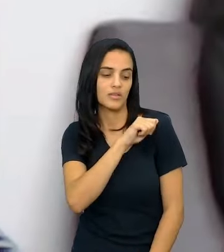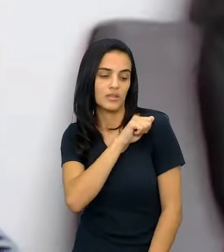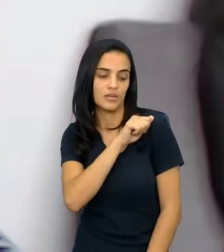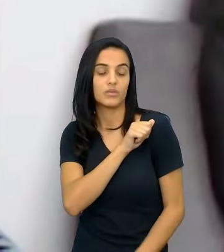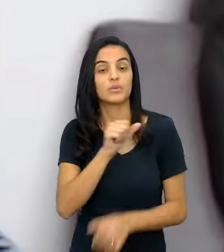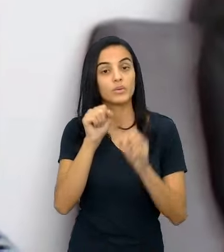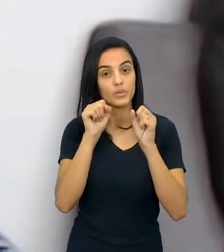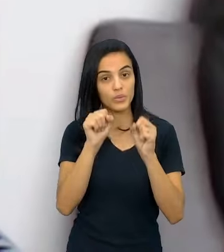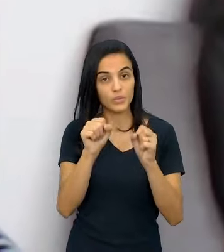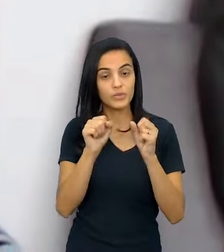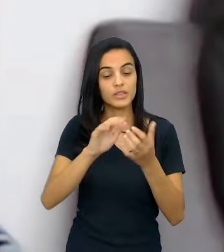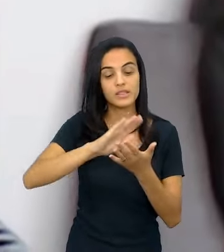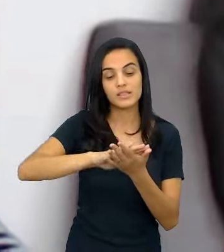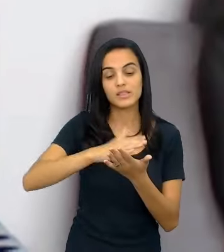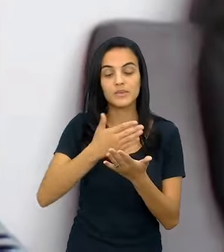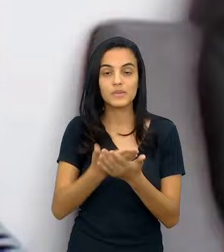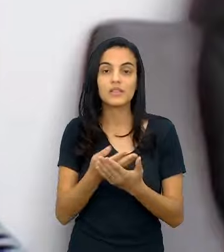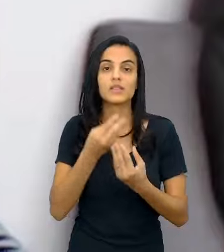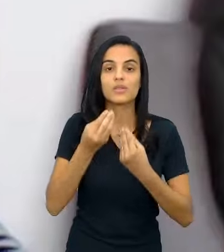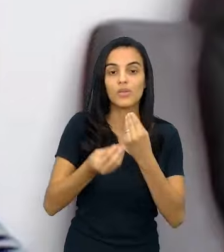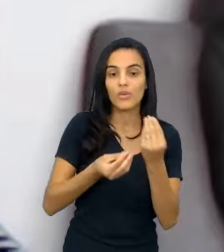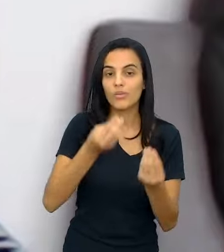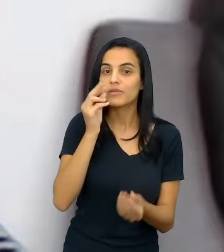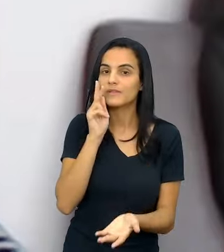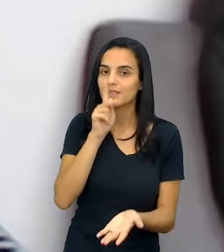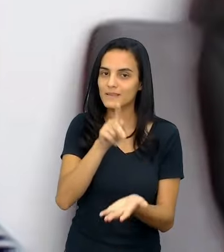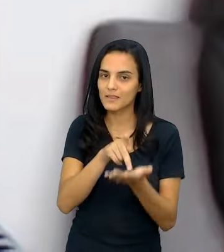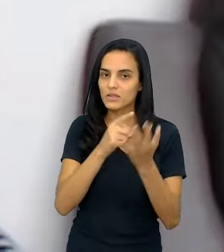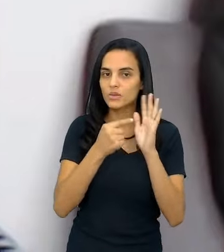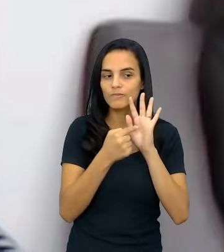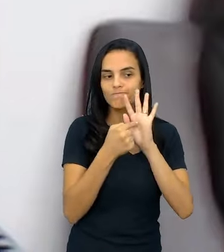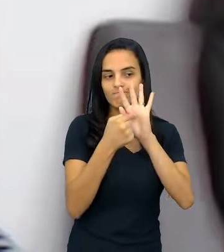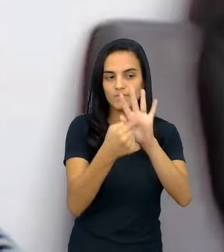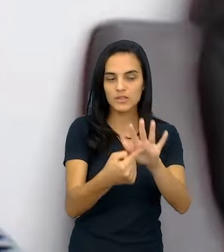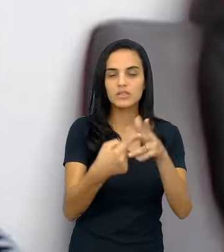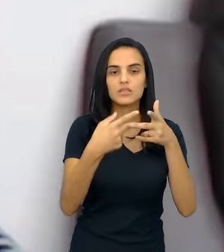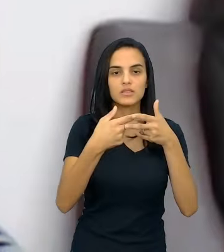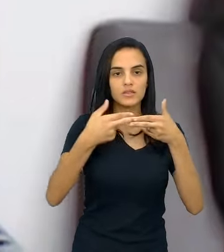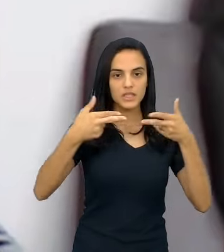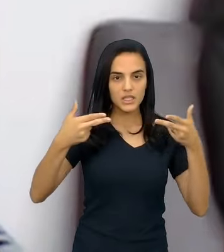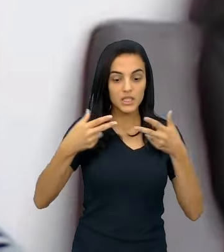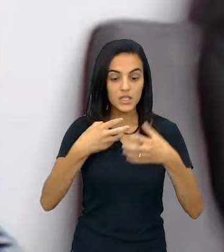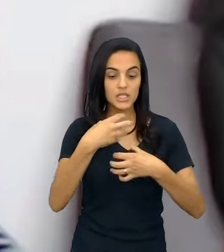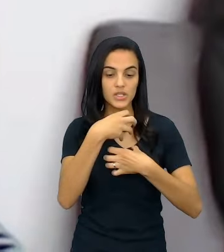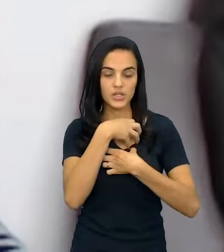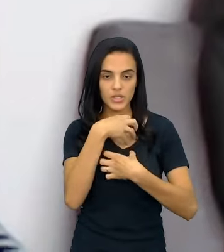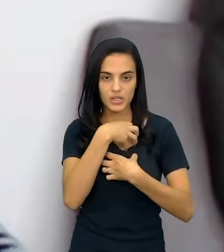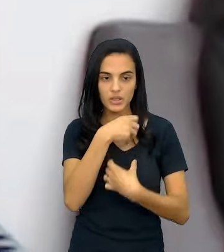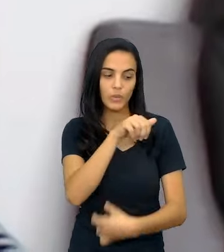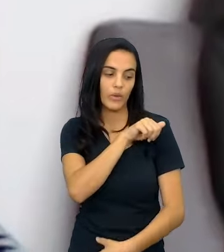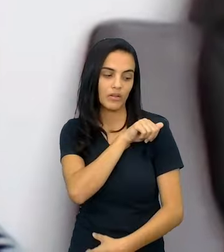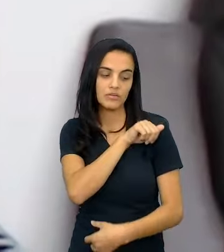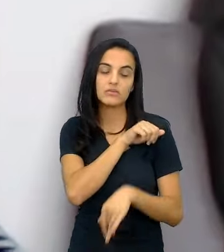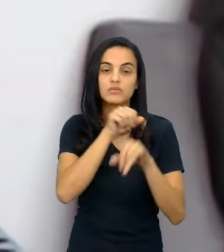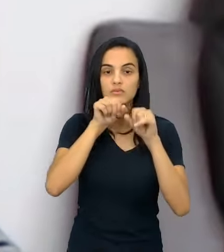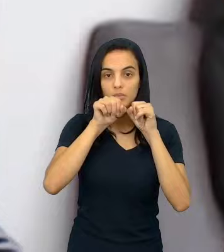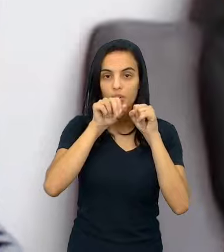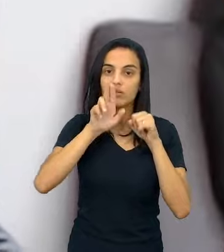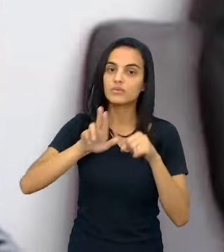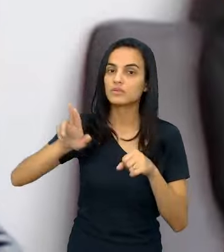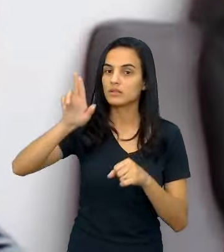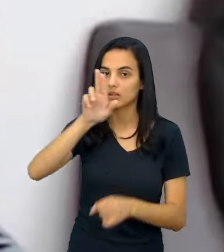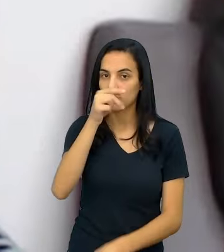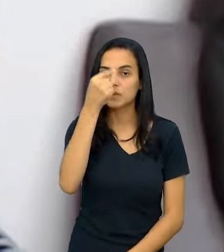ser interpretados como verdadeiras amostragens dos diferentes modos que os alunos podem utilizar para